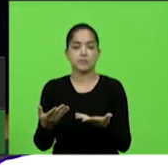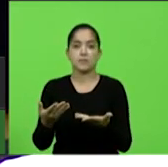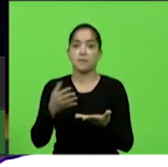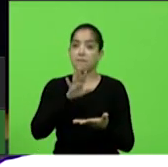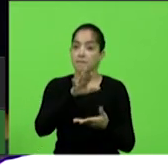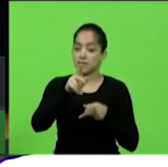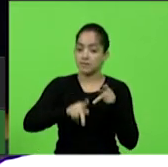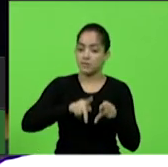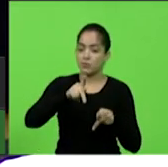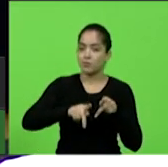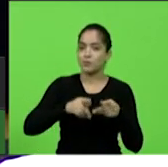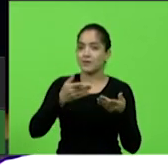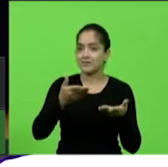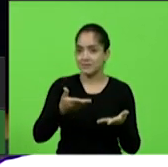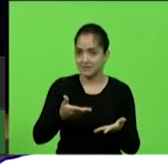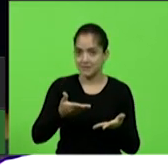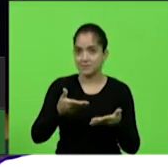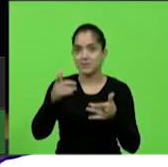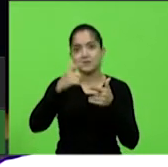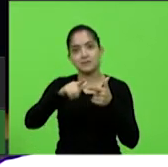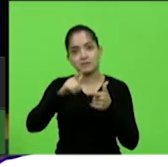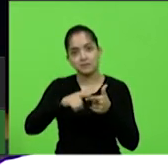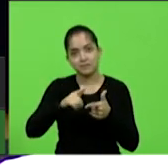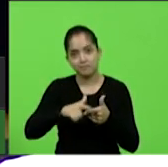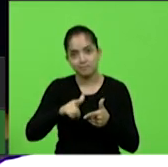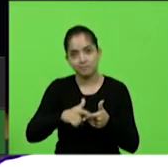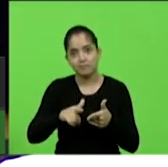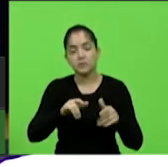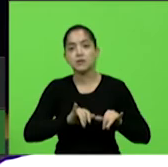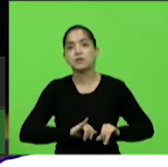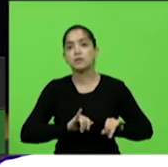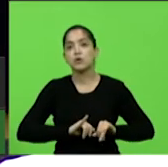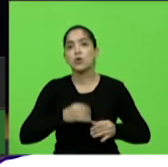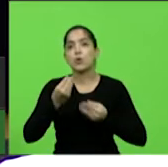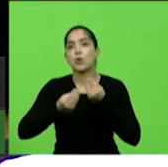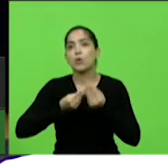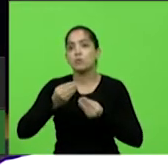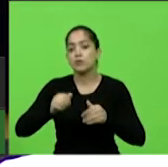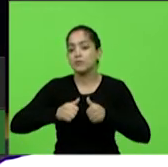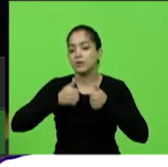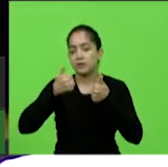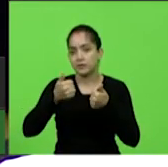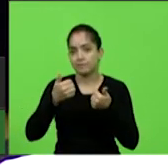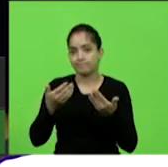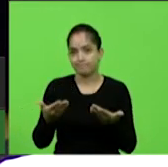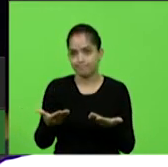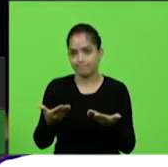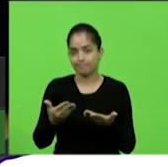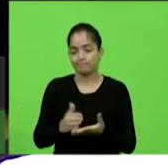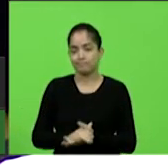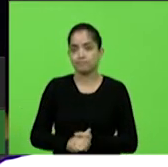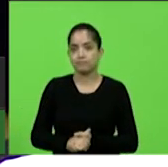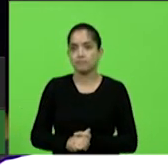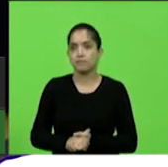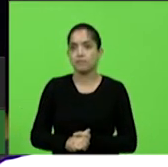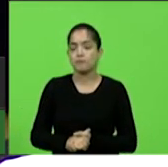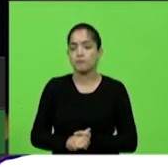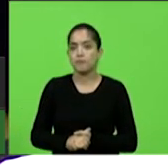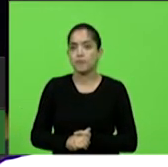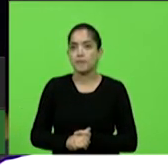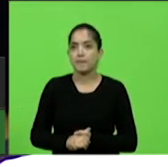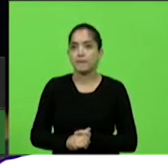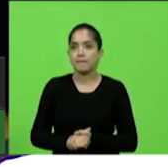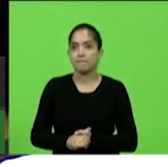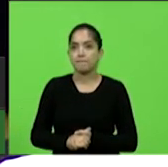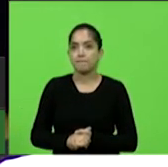população catarinense, sem saber como vai fazer para melhorar o sistema do SAMU. E